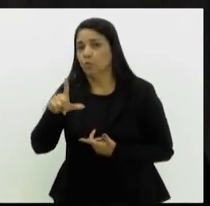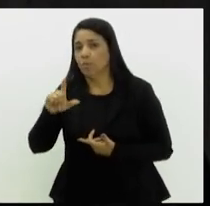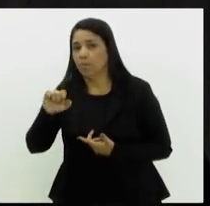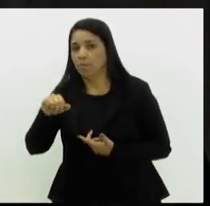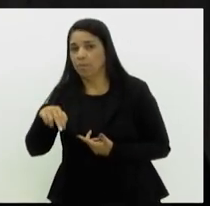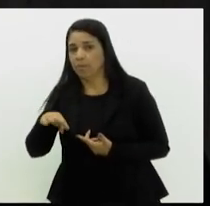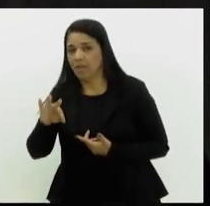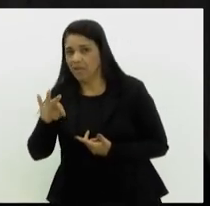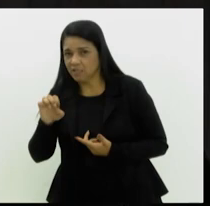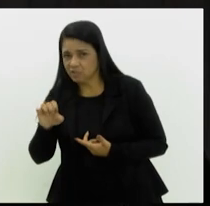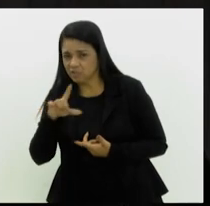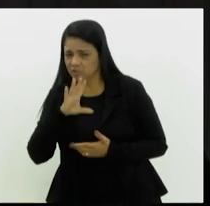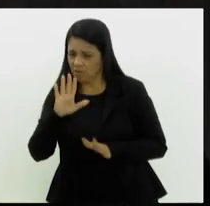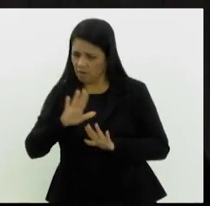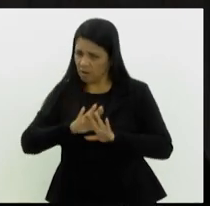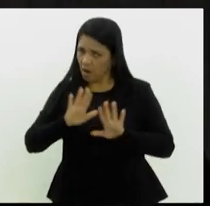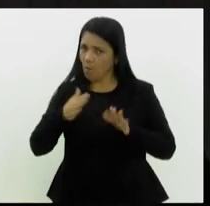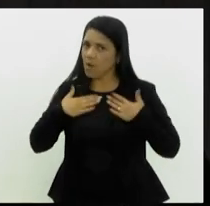se a gente tem uma mulher